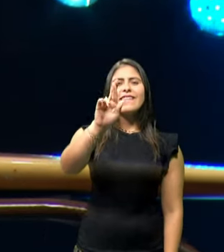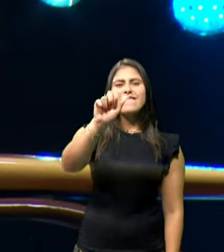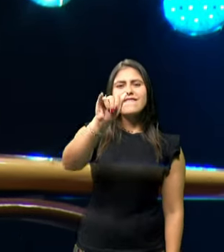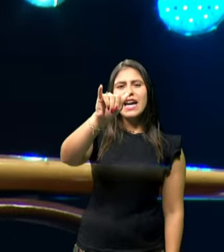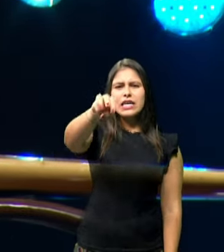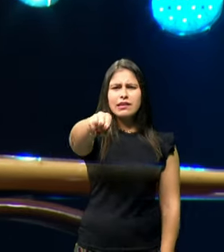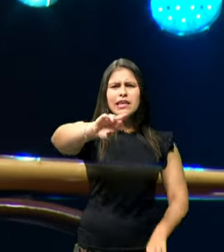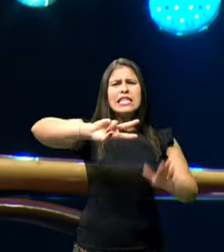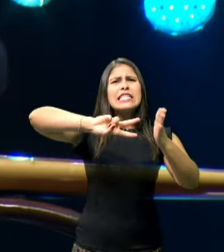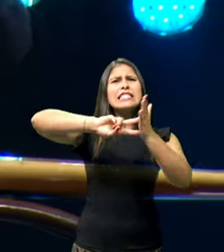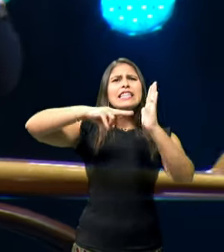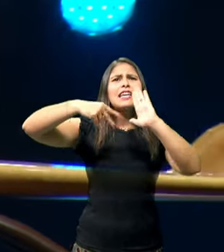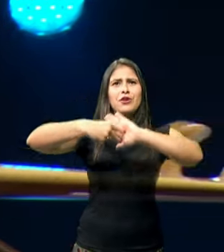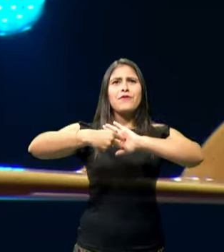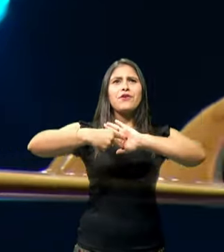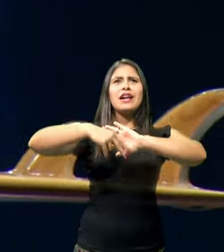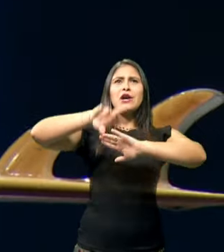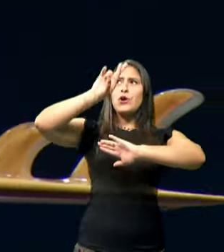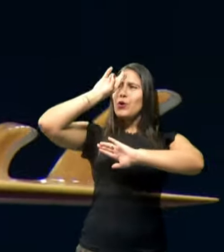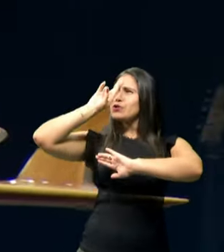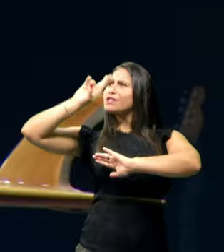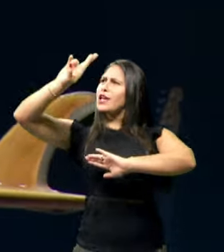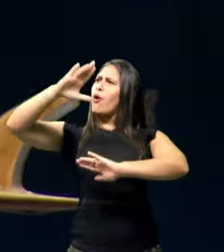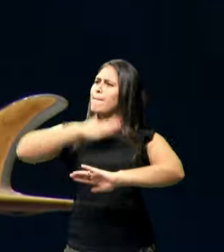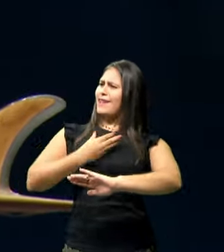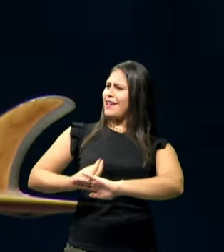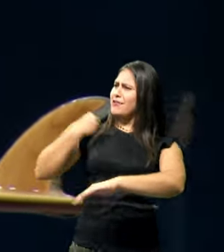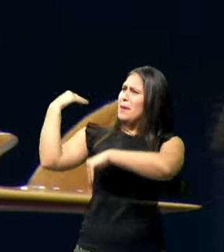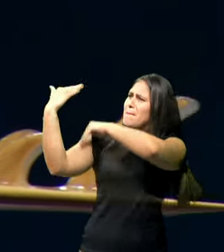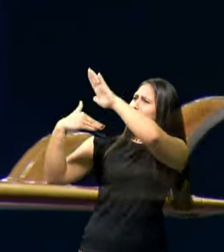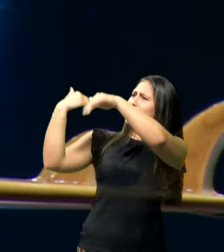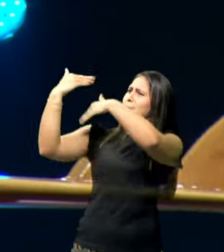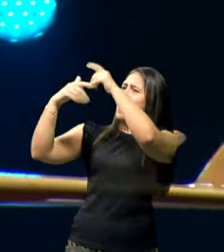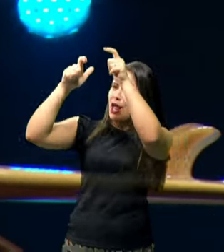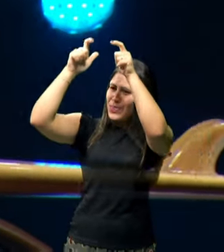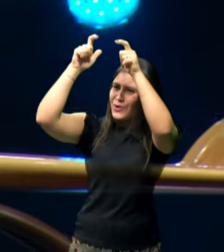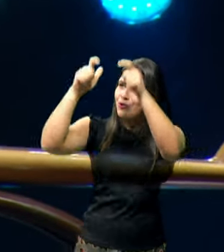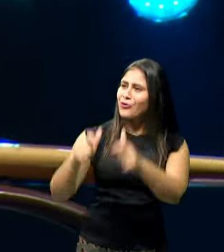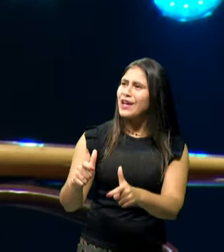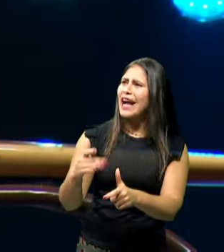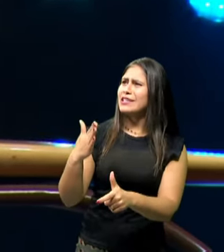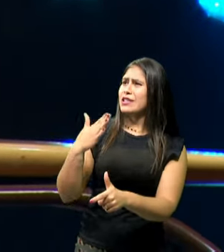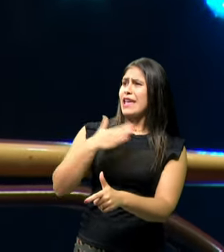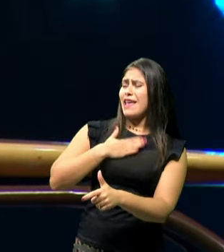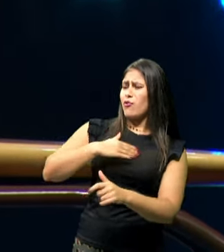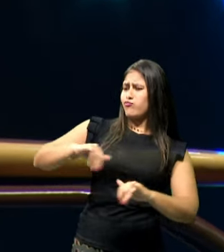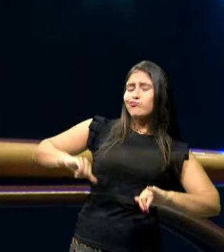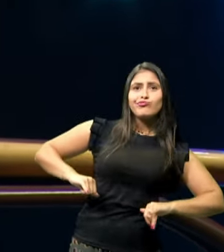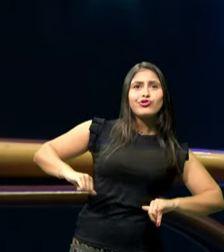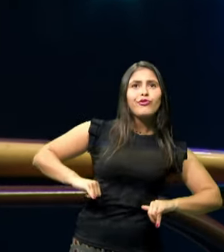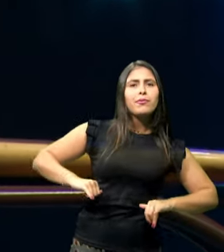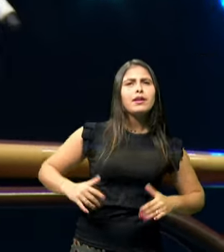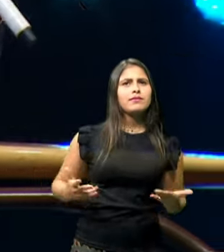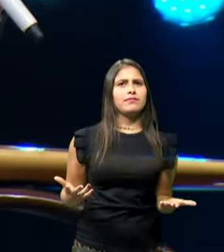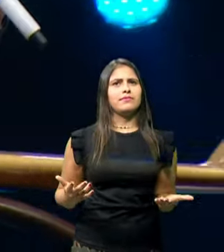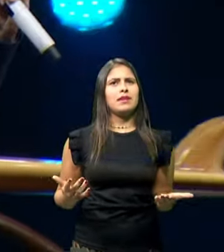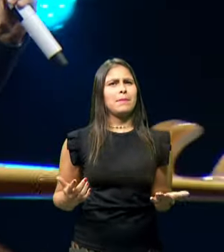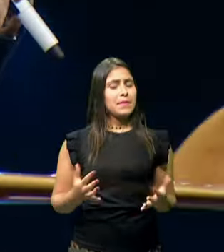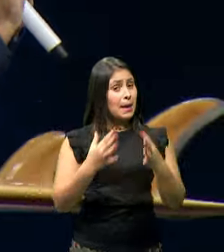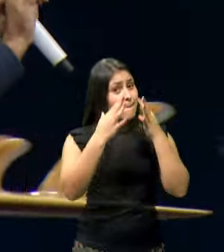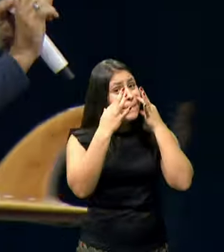O Senhor me fez prosperar na terra da minha aflição. Então